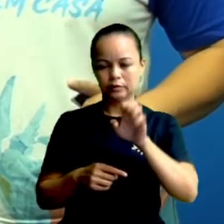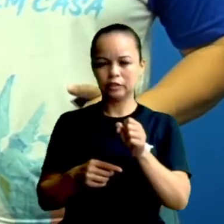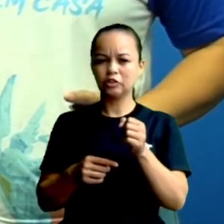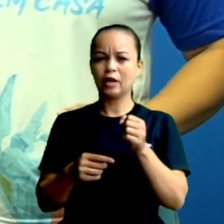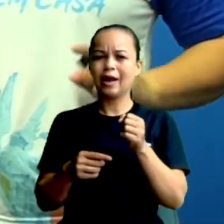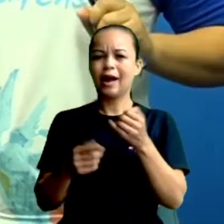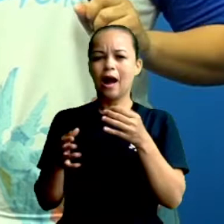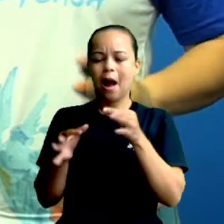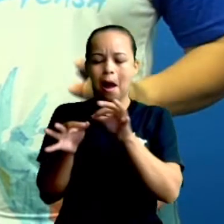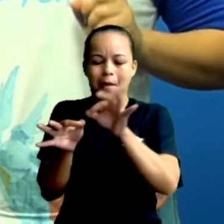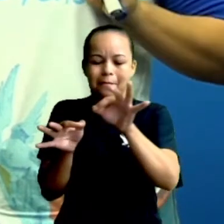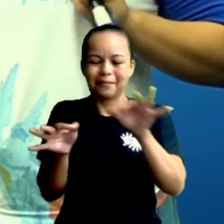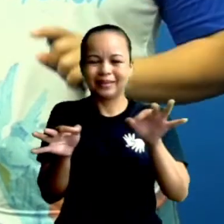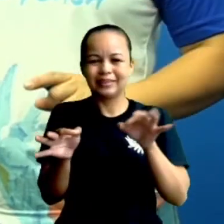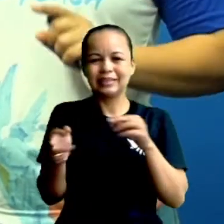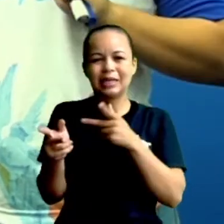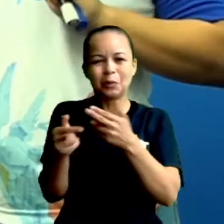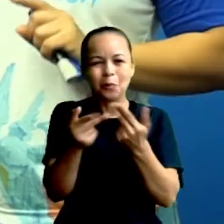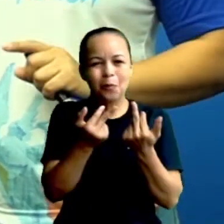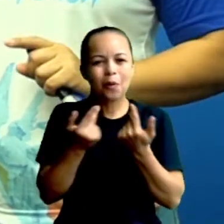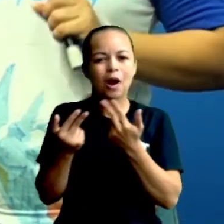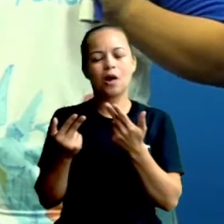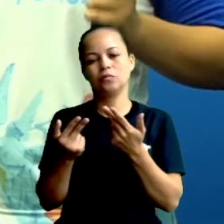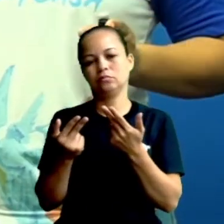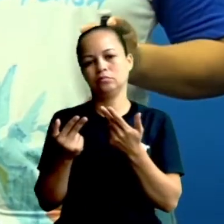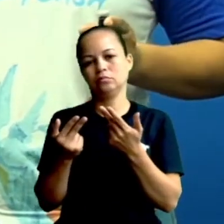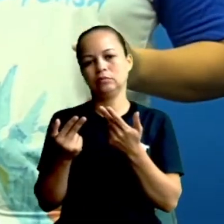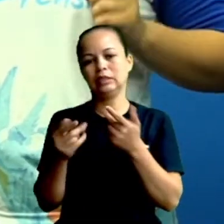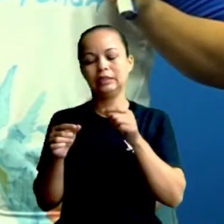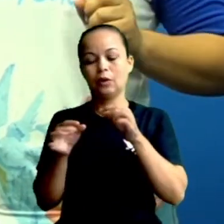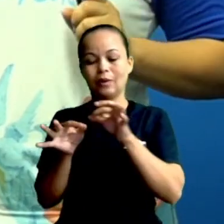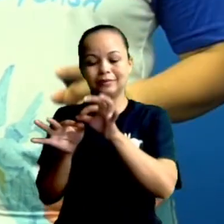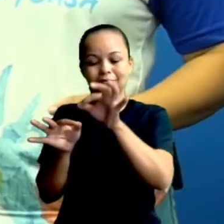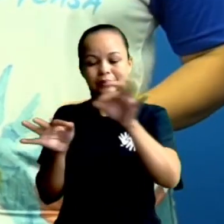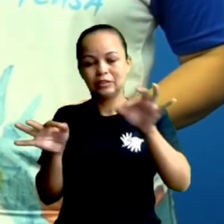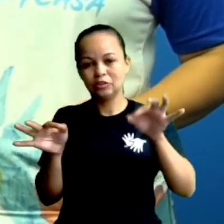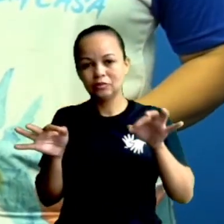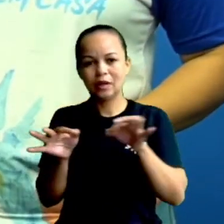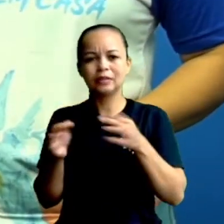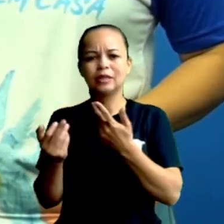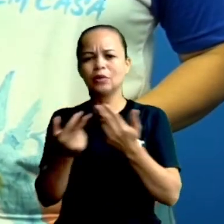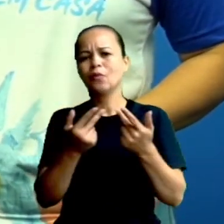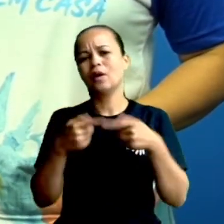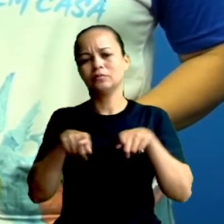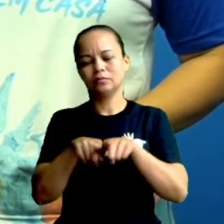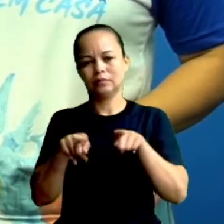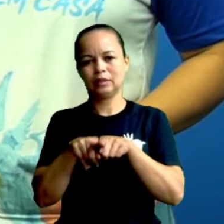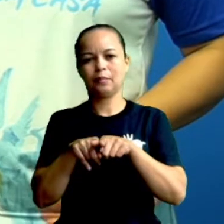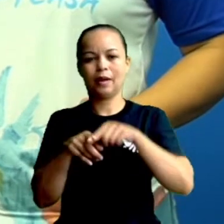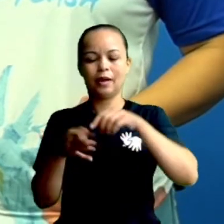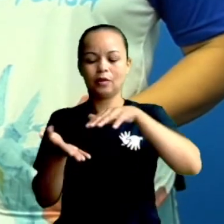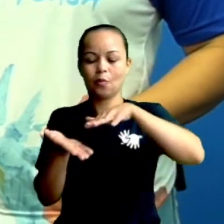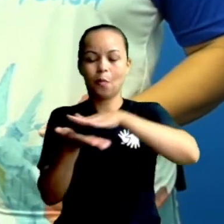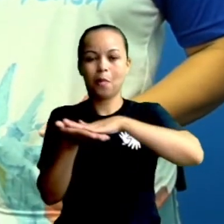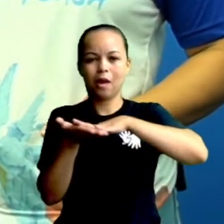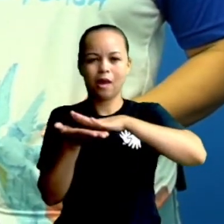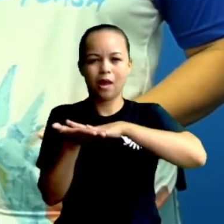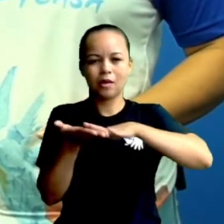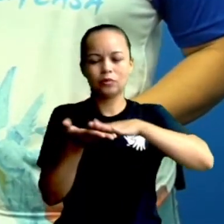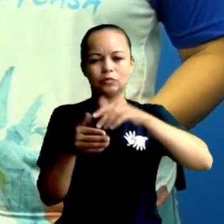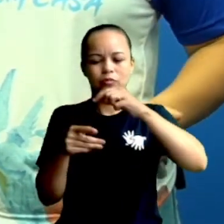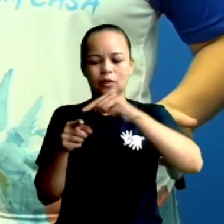o centro tem a mesma distância de lados, ou seja, do meio da figura até